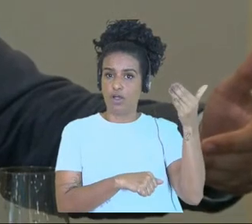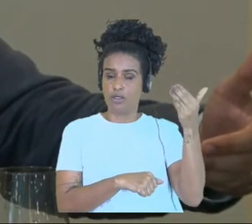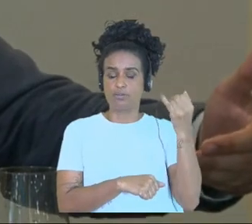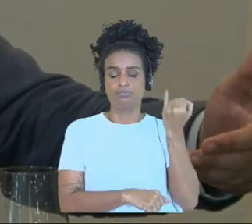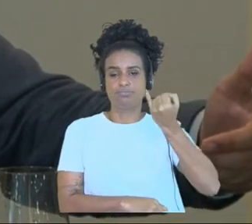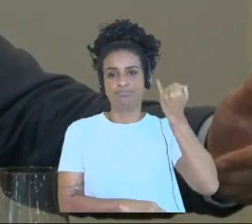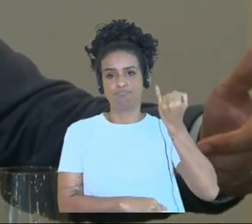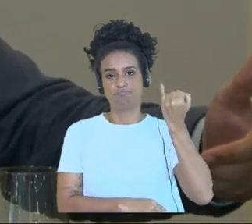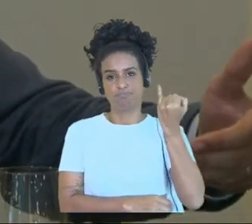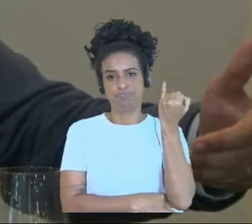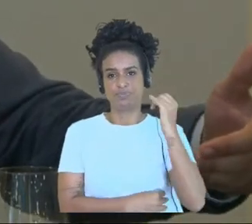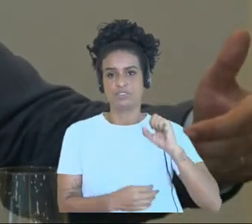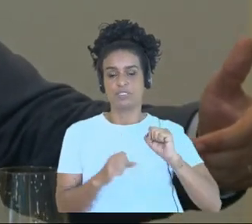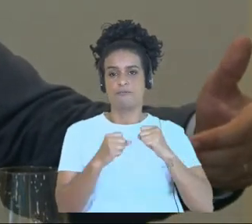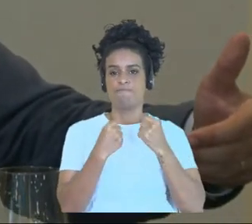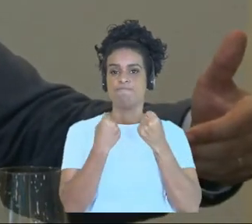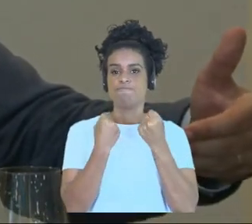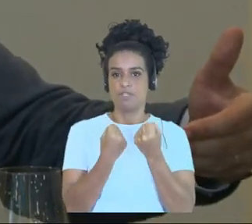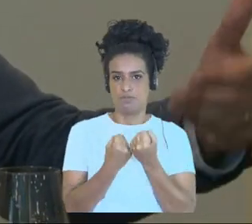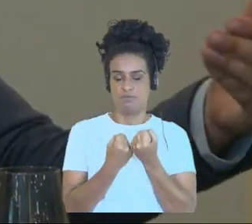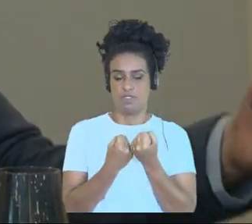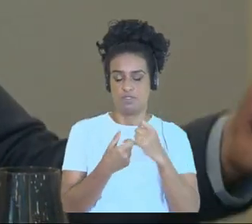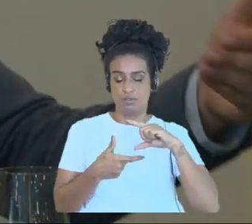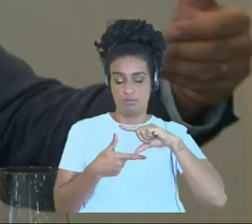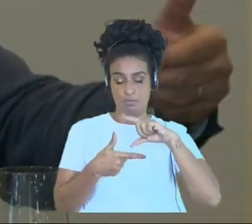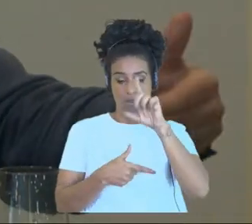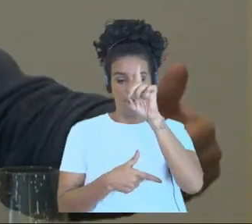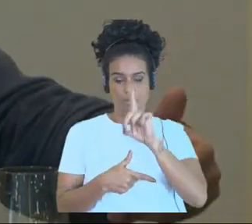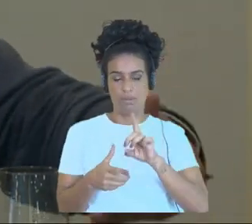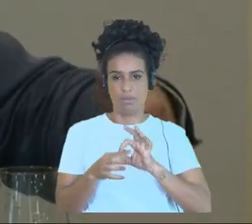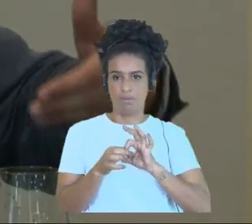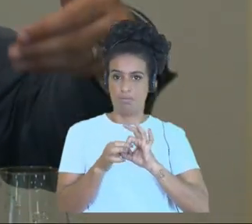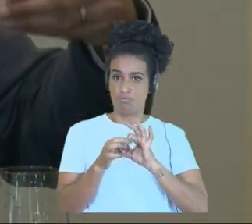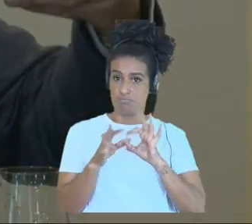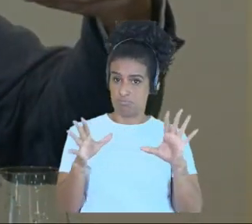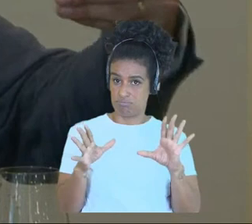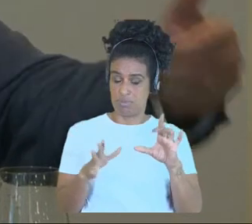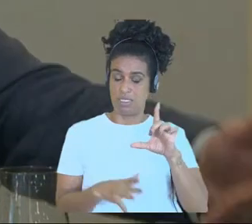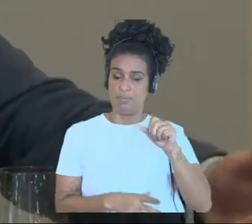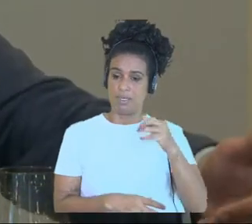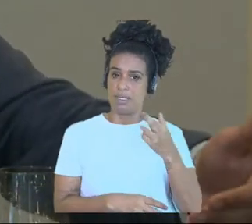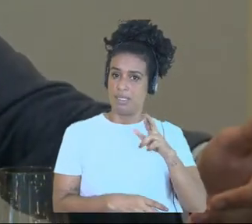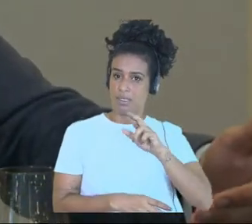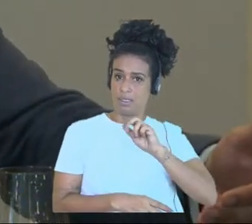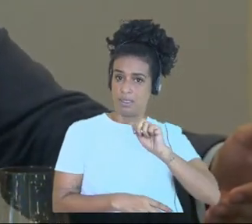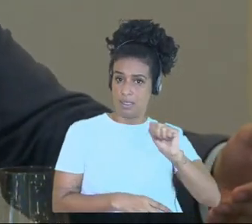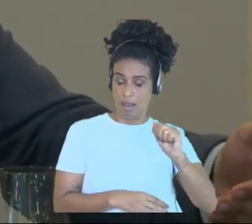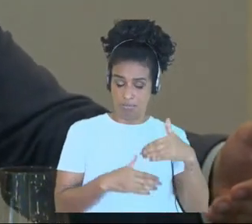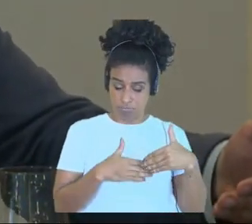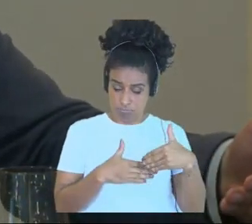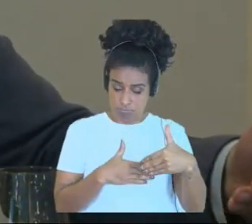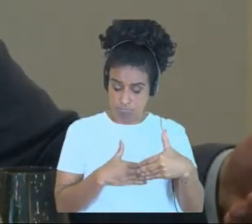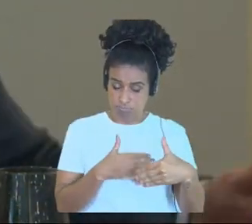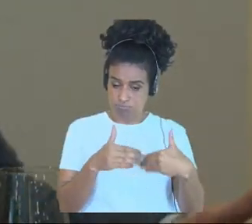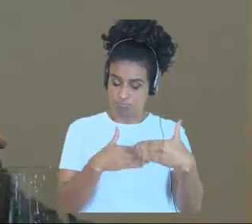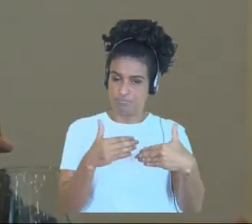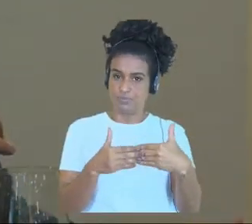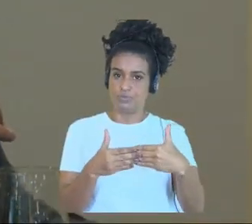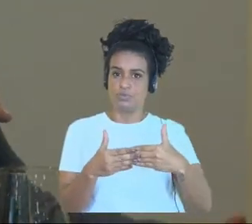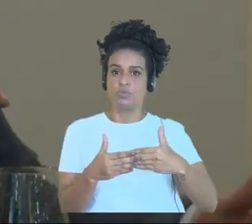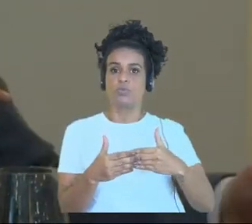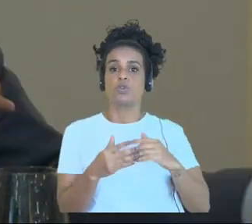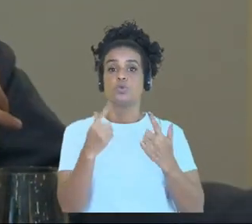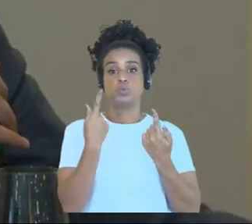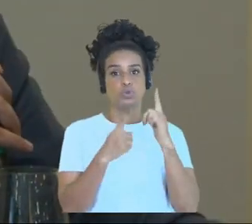importante defender o modelo de democracia liberal a partir de bases progressistas. O Chile já é